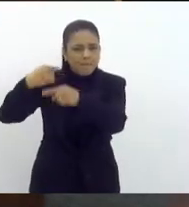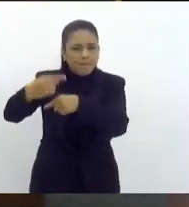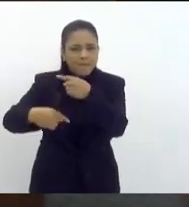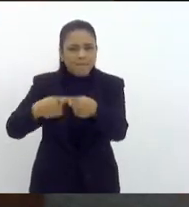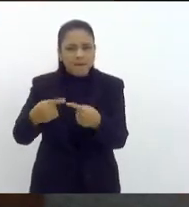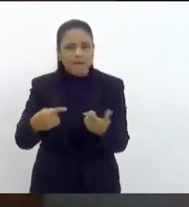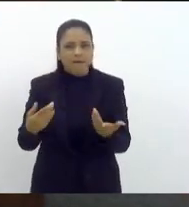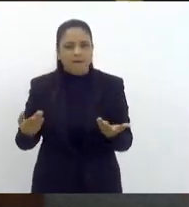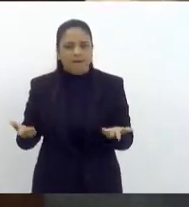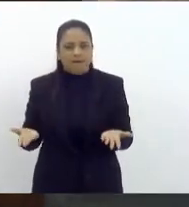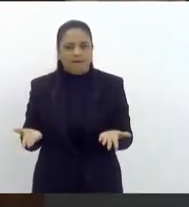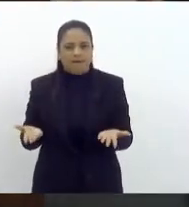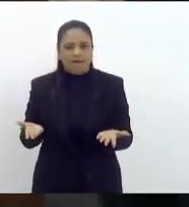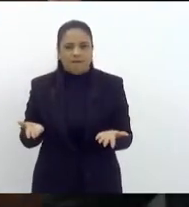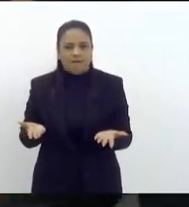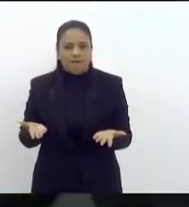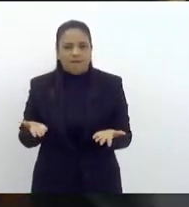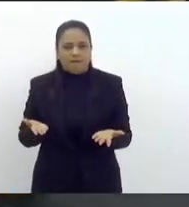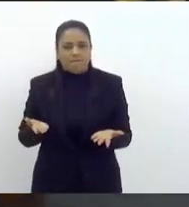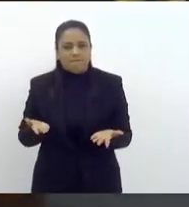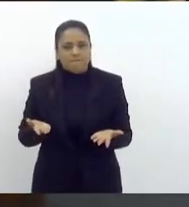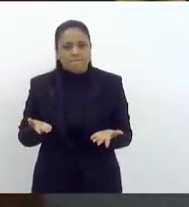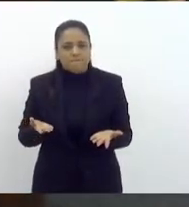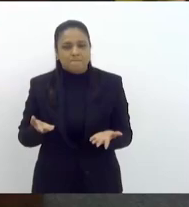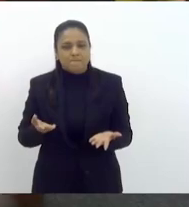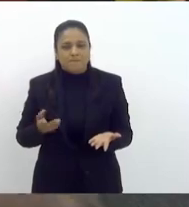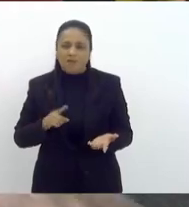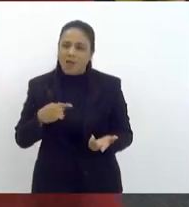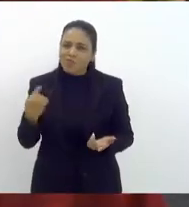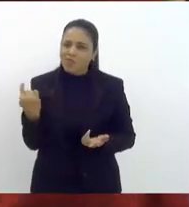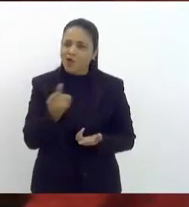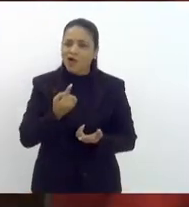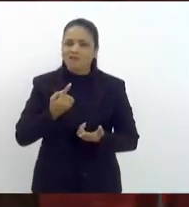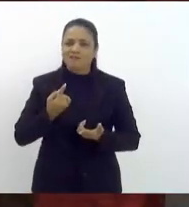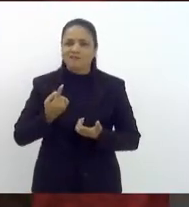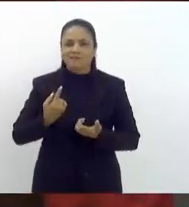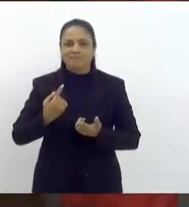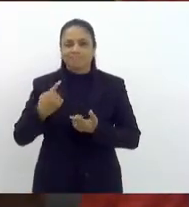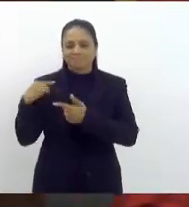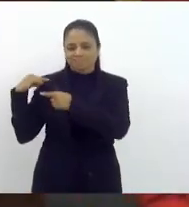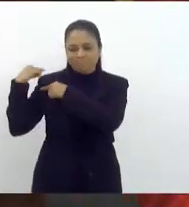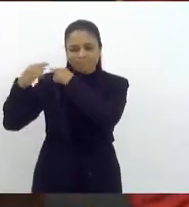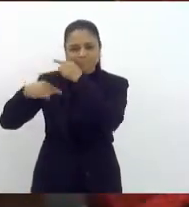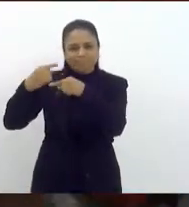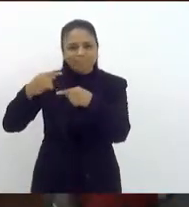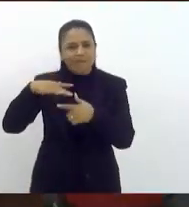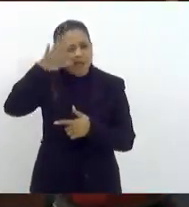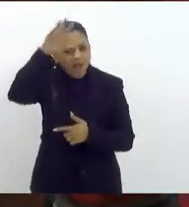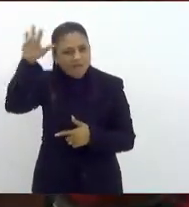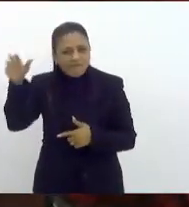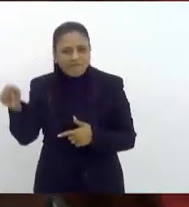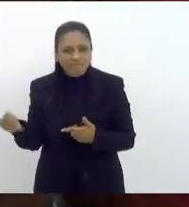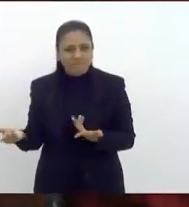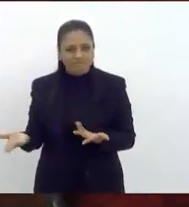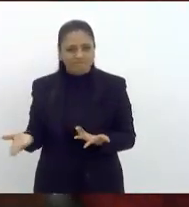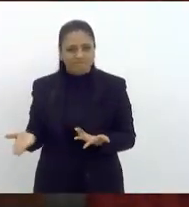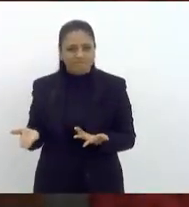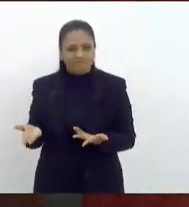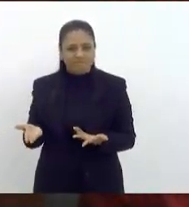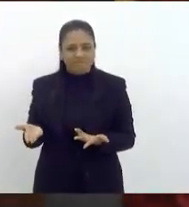em relação a nossa matriz africana e além do mais